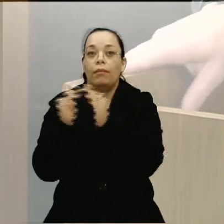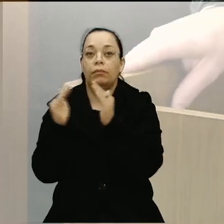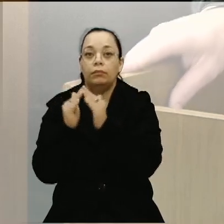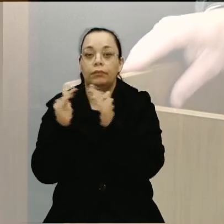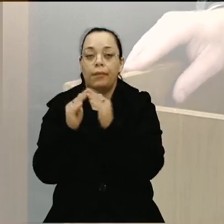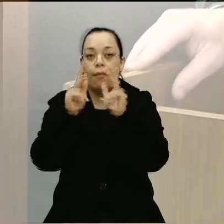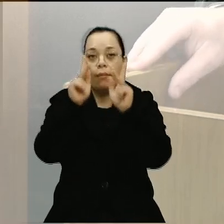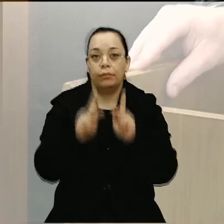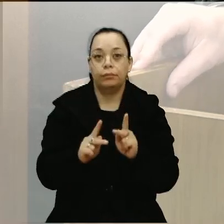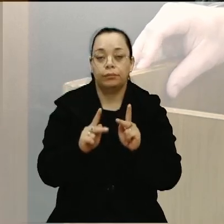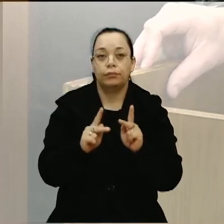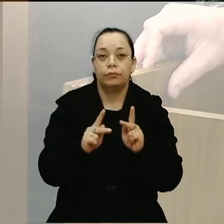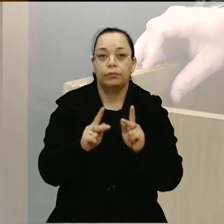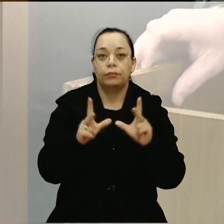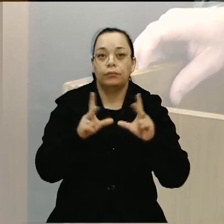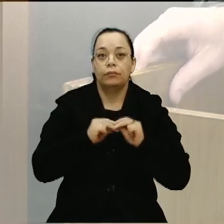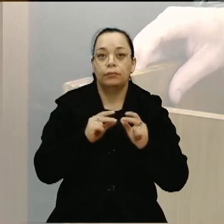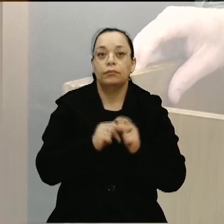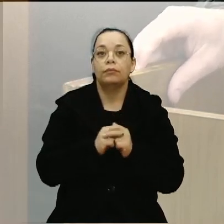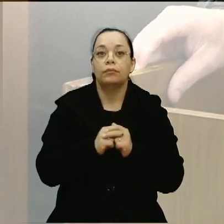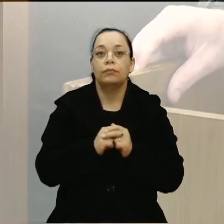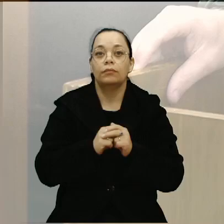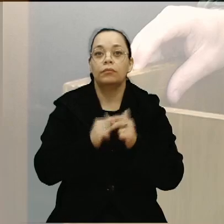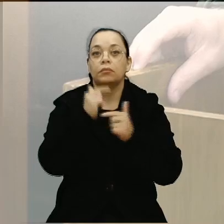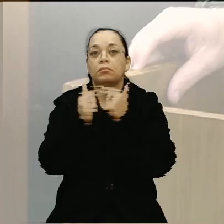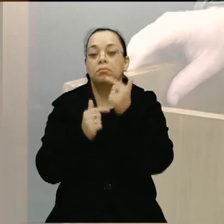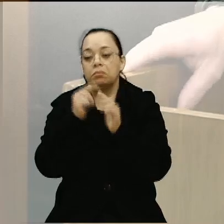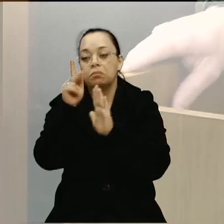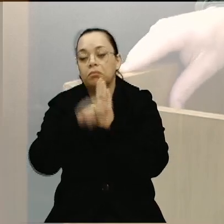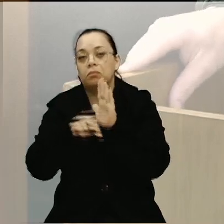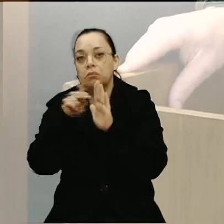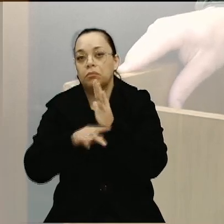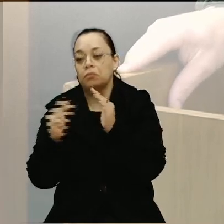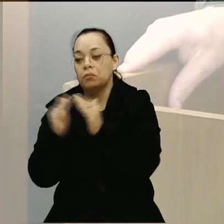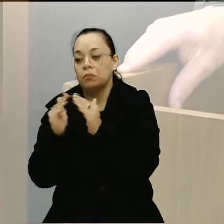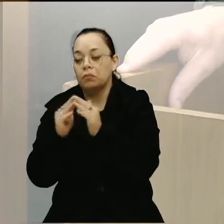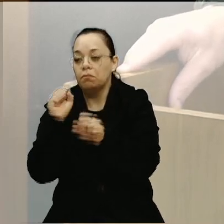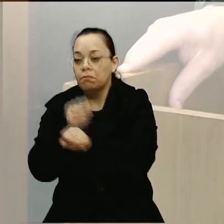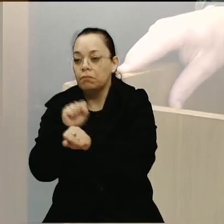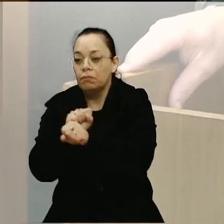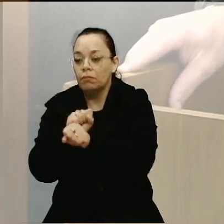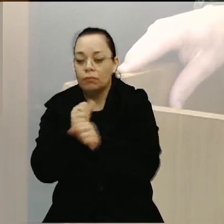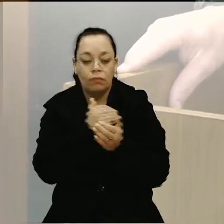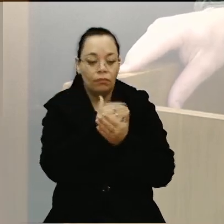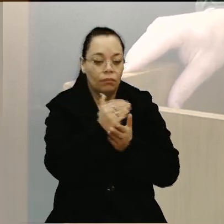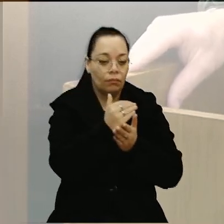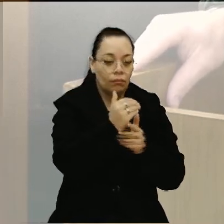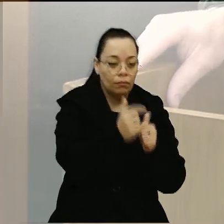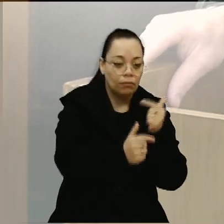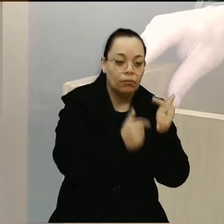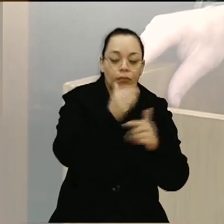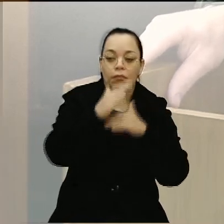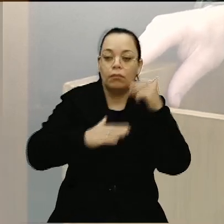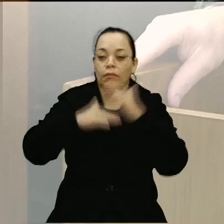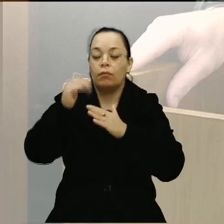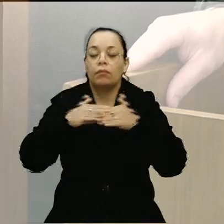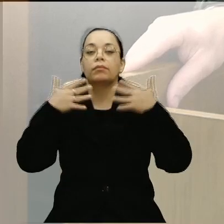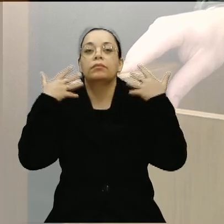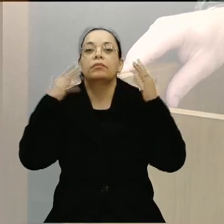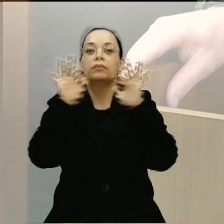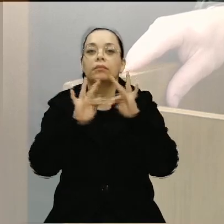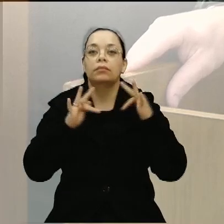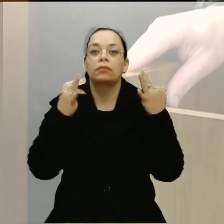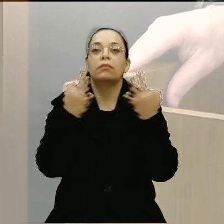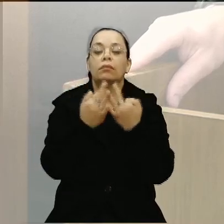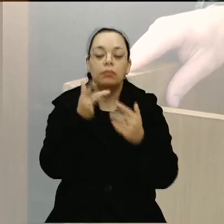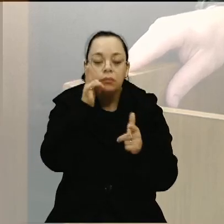às pessoas. Os programas habitacionais estavam estancados e agora a gente começa a ver na prática a alegria das famílias